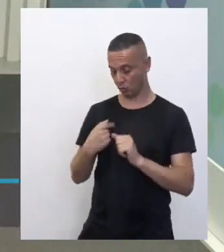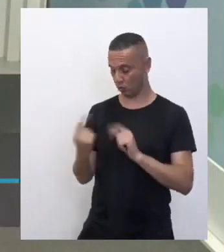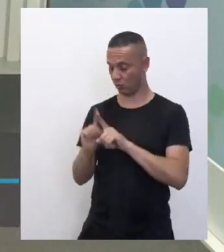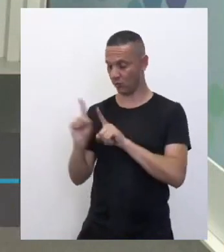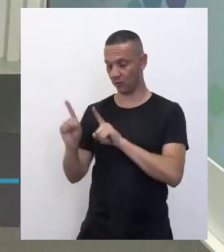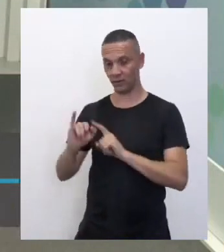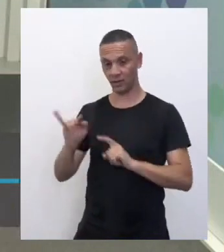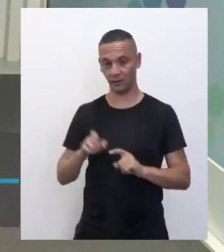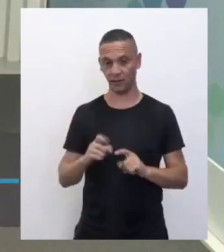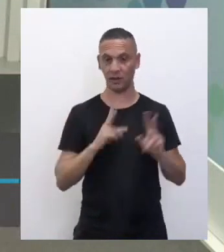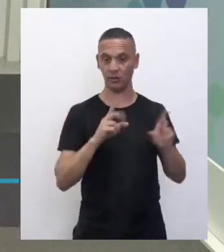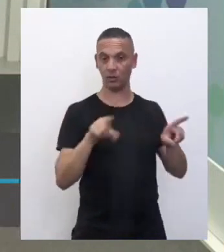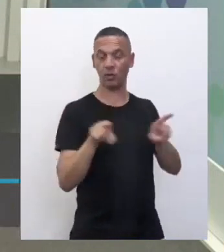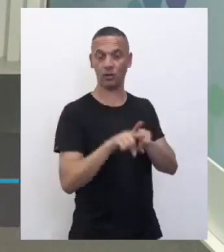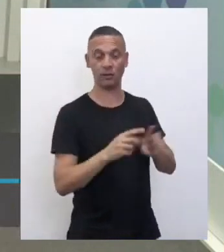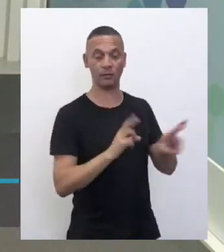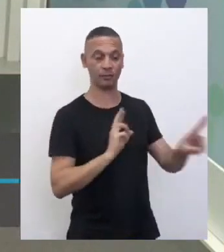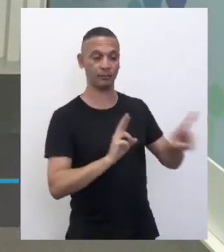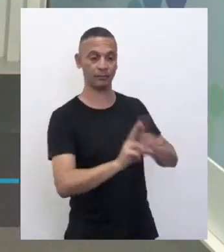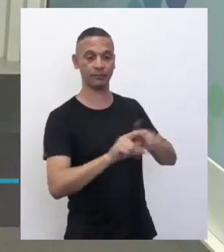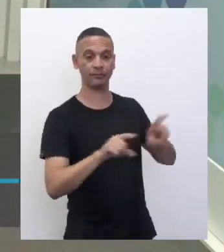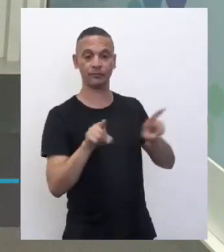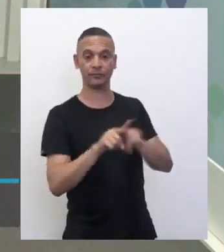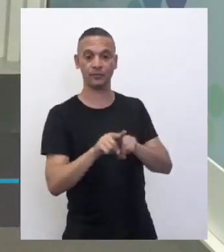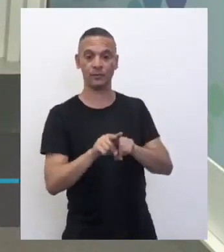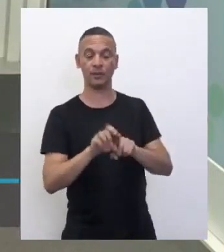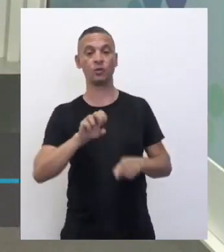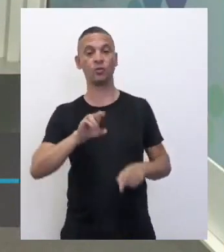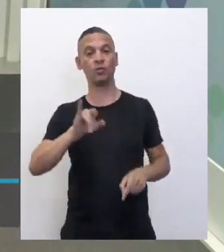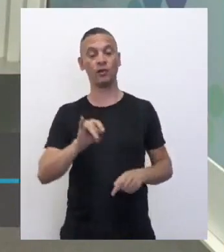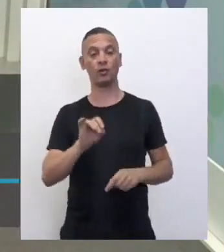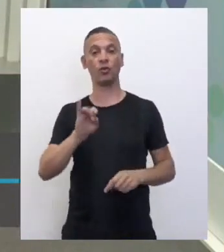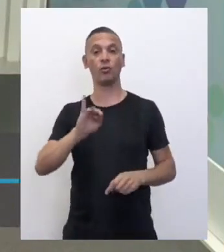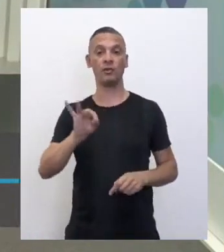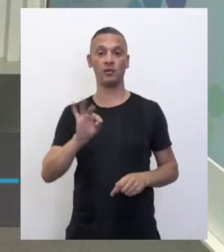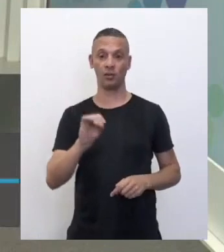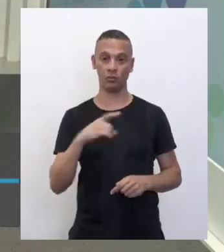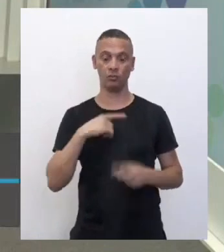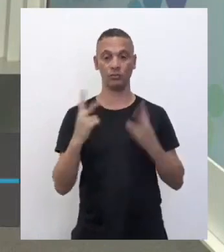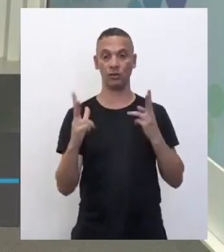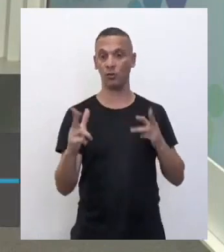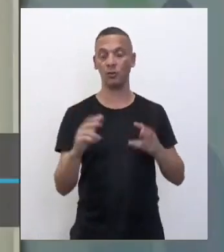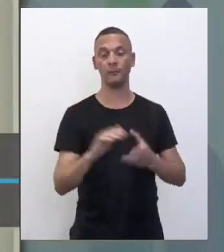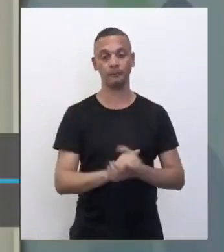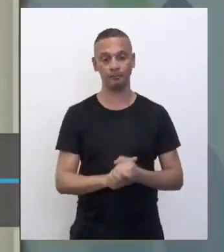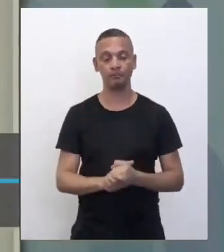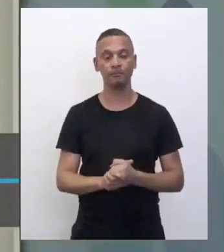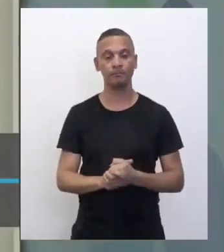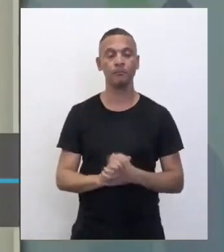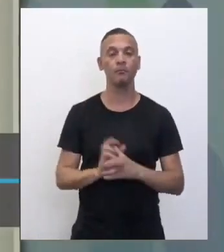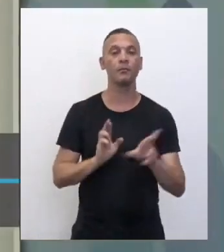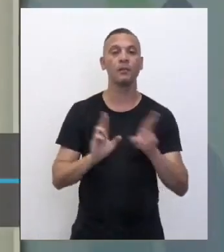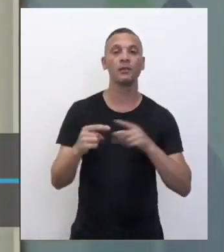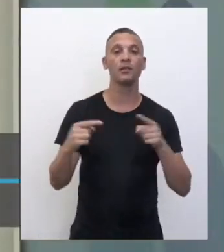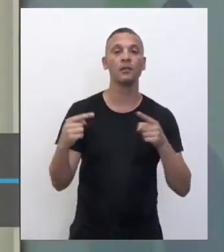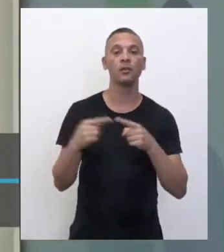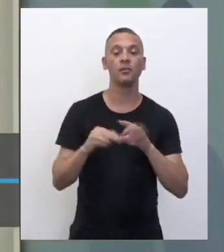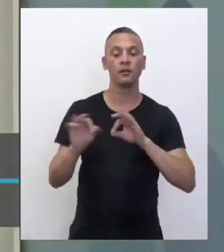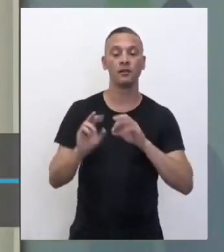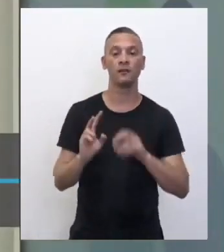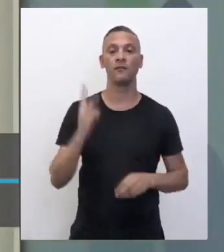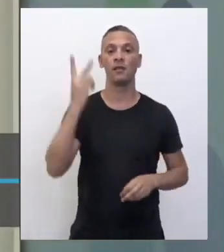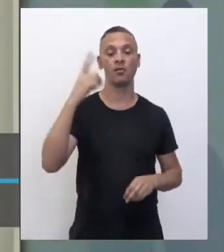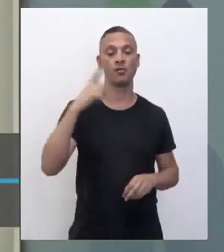ela é objeto para mim. Na relação dela comigo, ela é sujeito e eu sou objeto para ela. E aí dentro dessa relação a gente constrói um